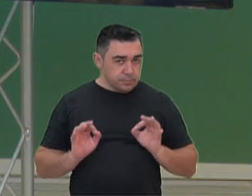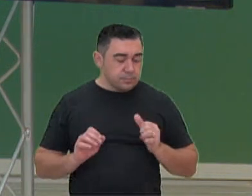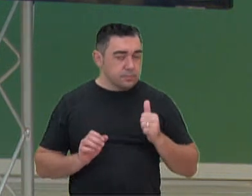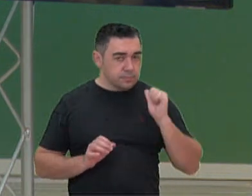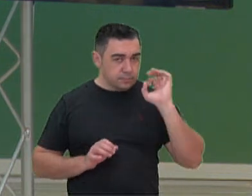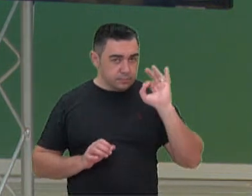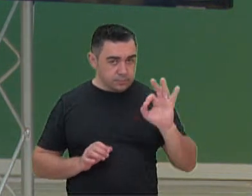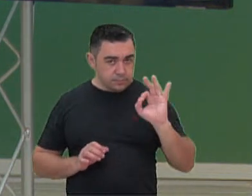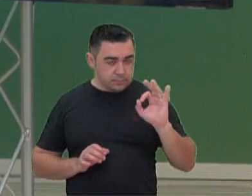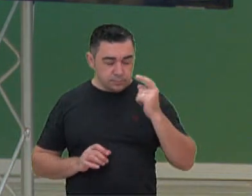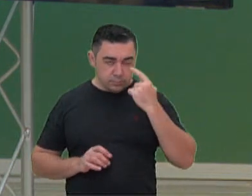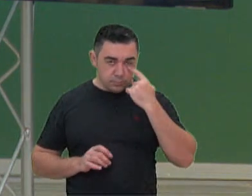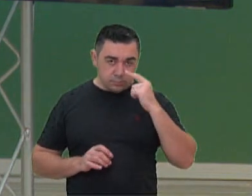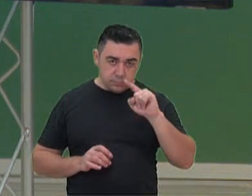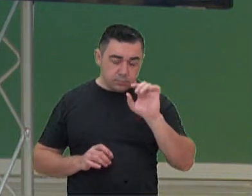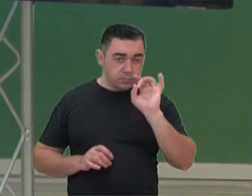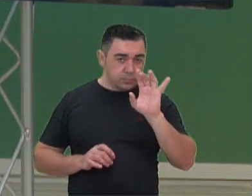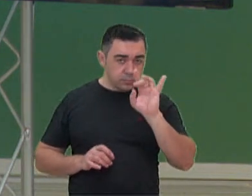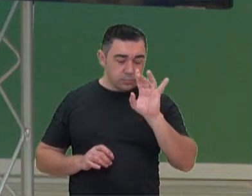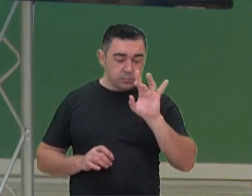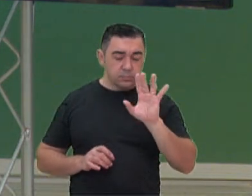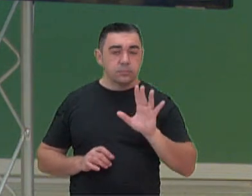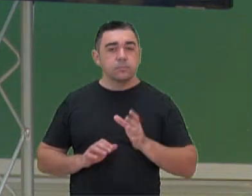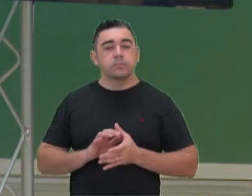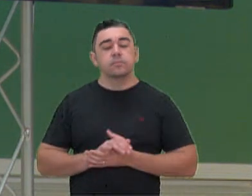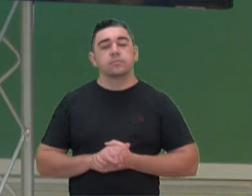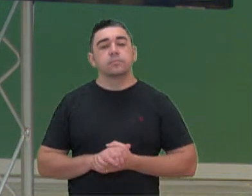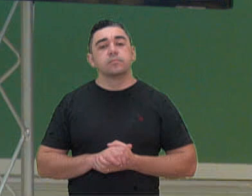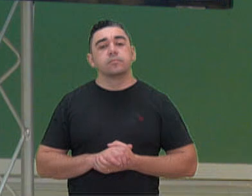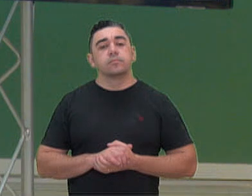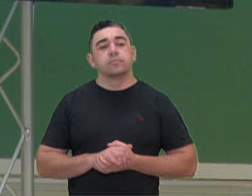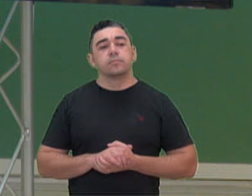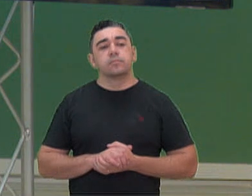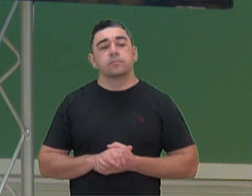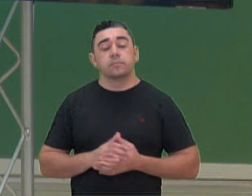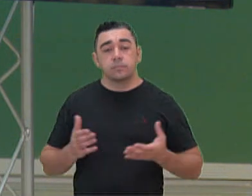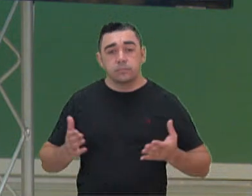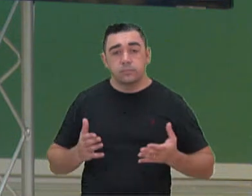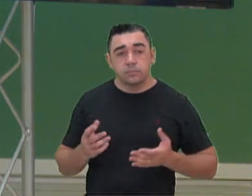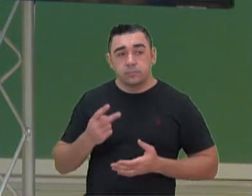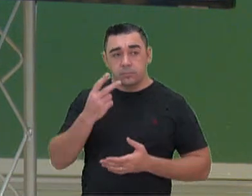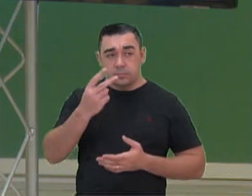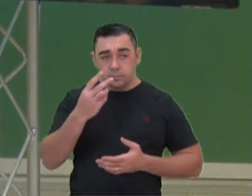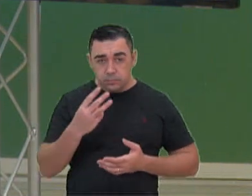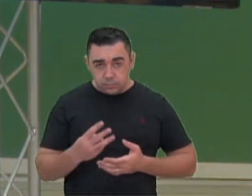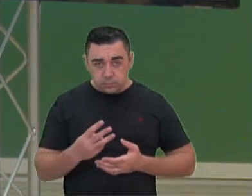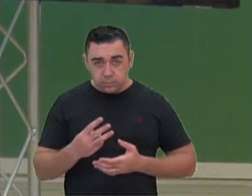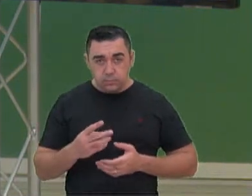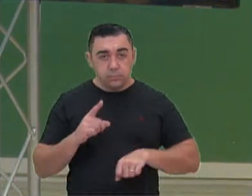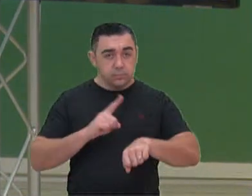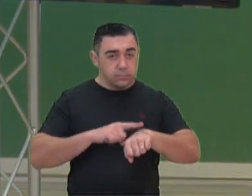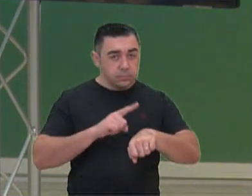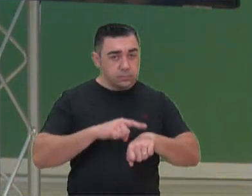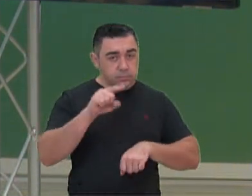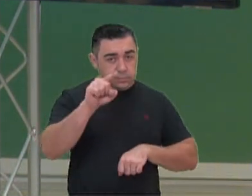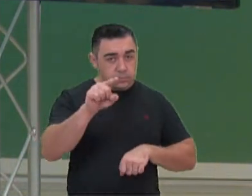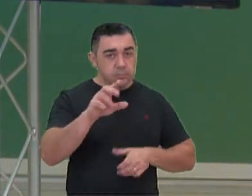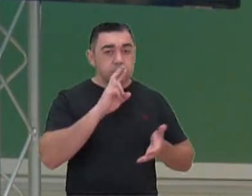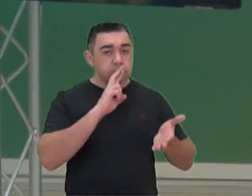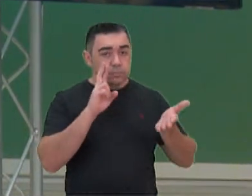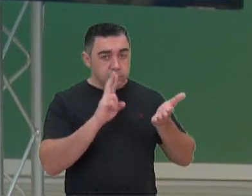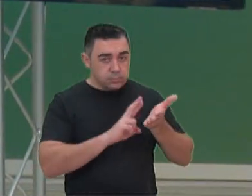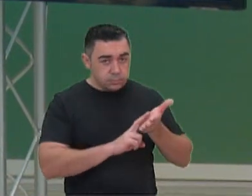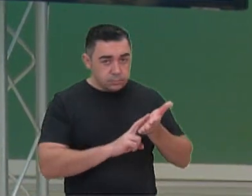é isso, só observar no gráfico as imagens. Vamos agora para o item 2 e 3, mais uns minutinhos para você